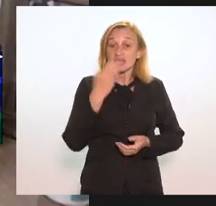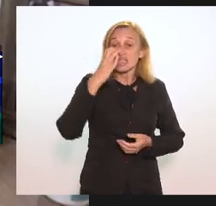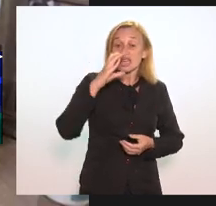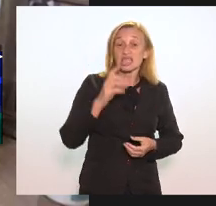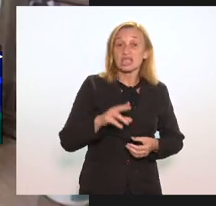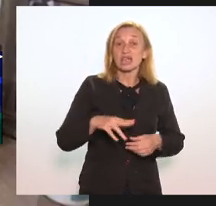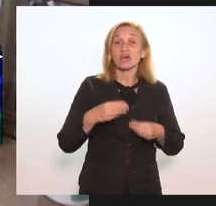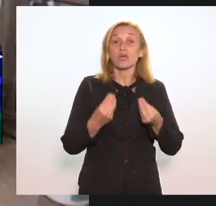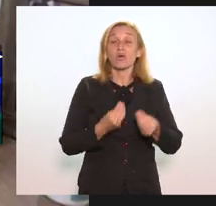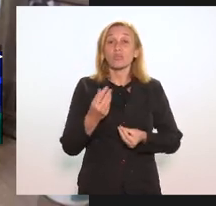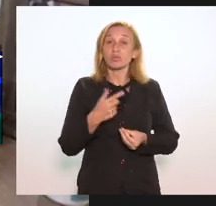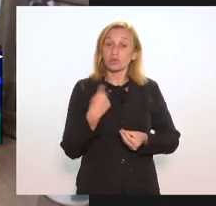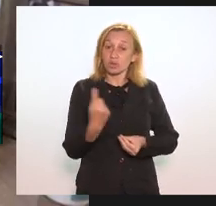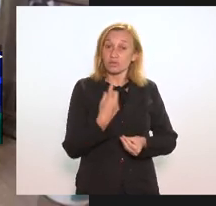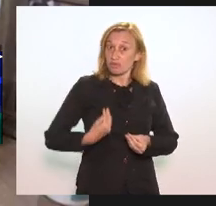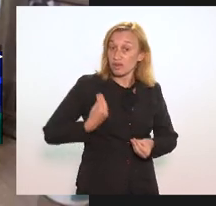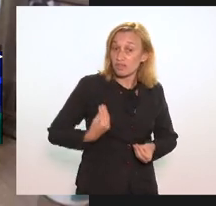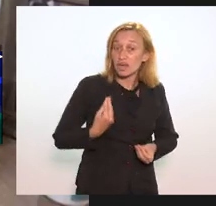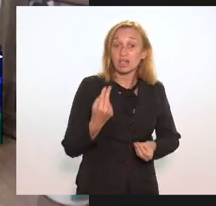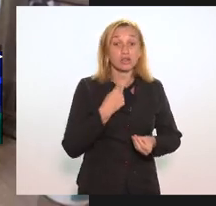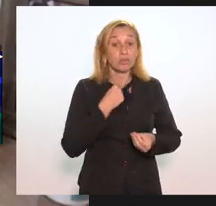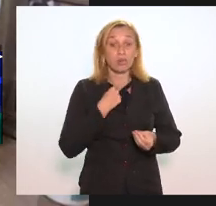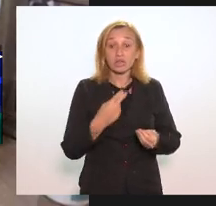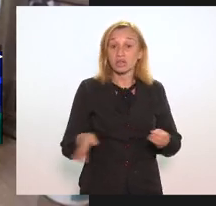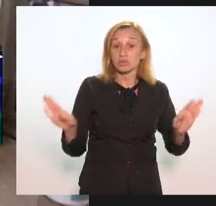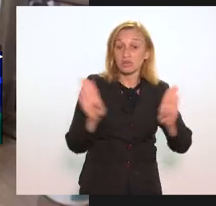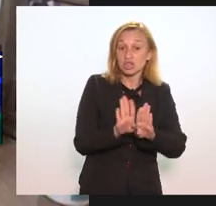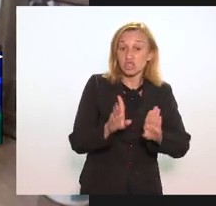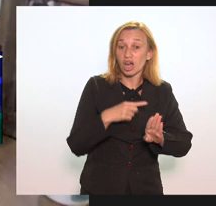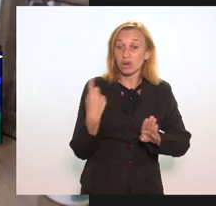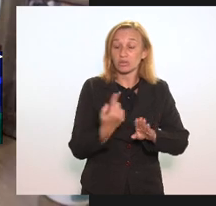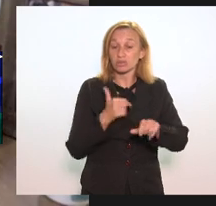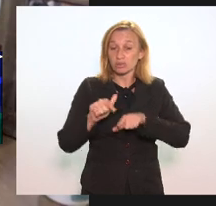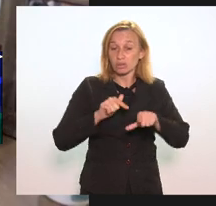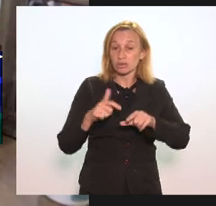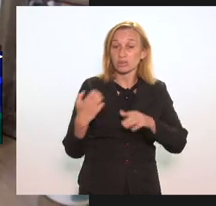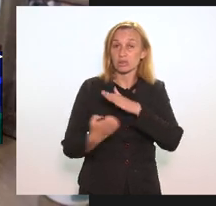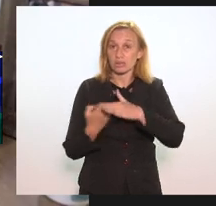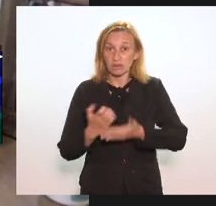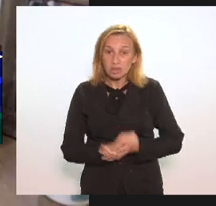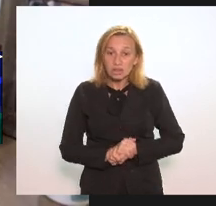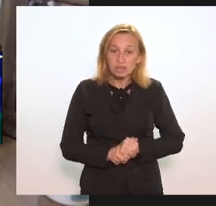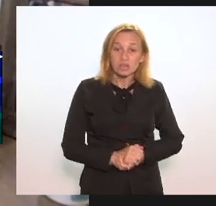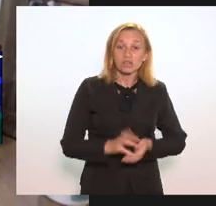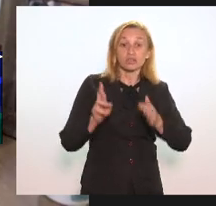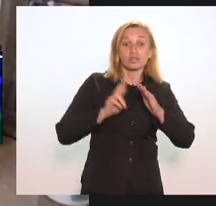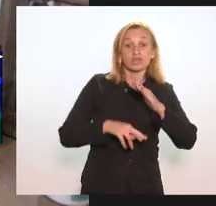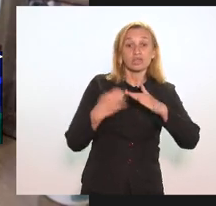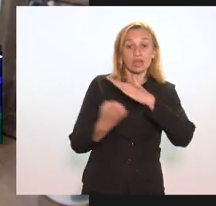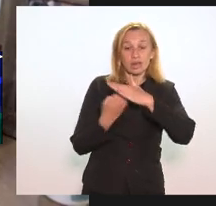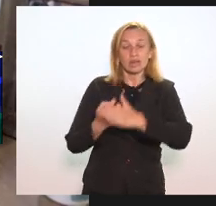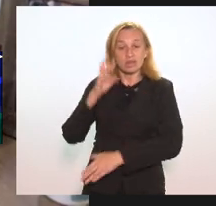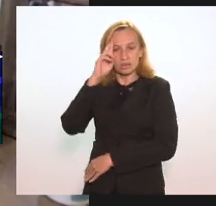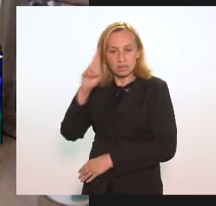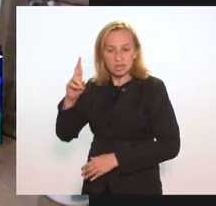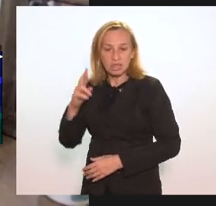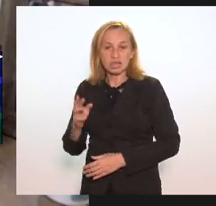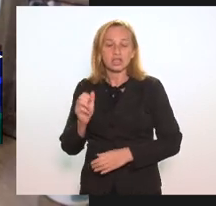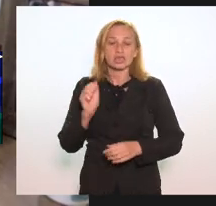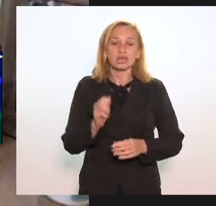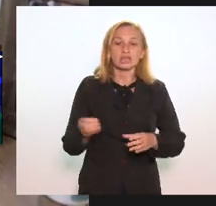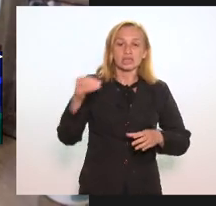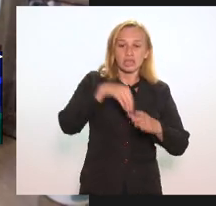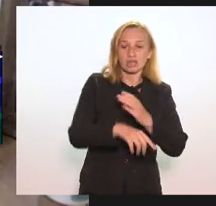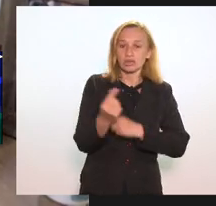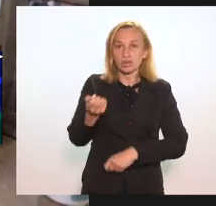mas também que não possamos também fechar a porta para os nossos Trabalhadores o empresário que gera a economia dentro